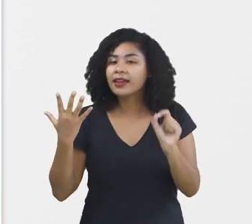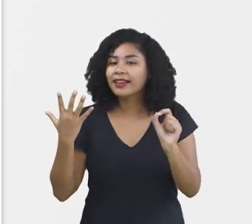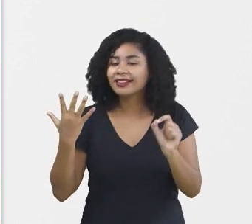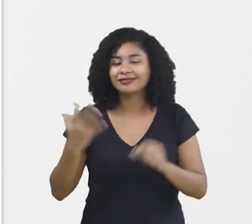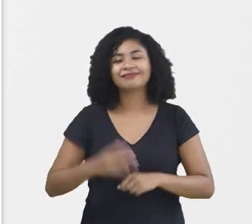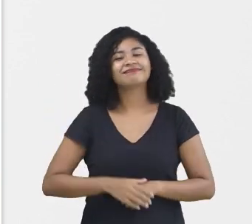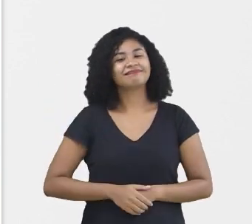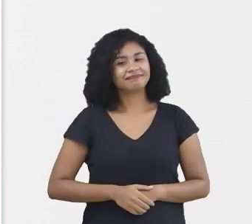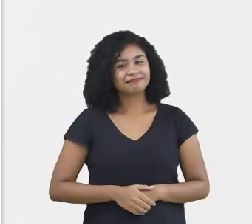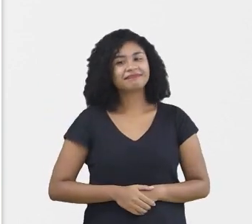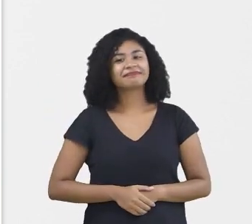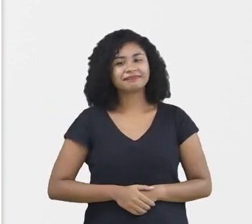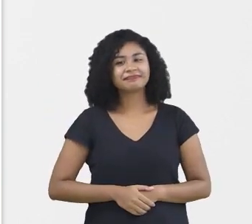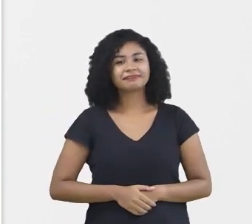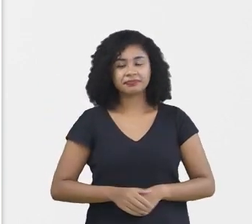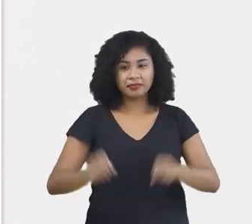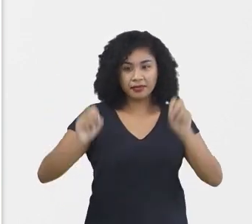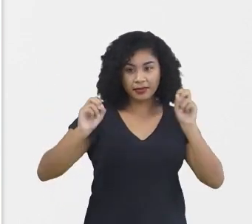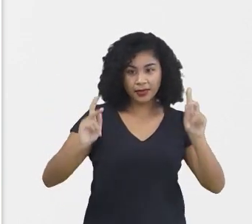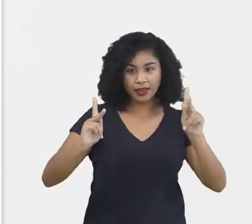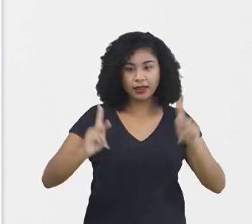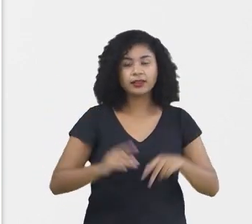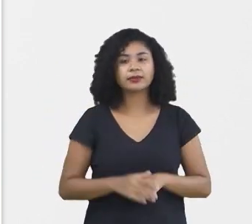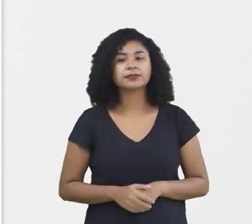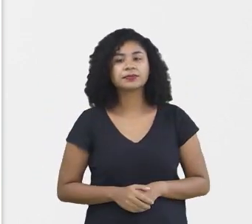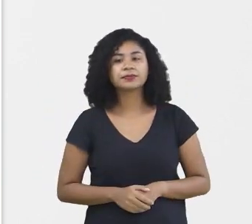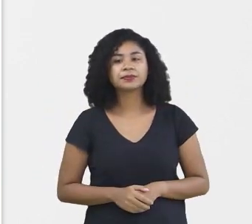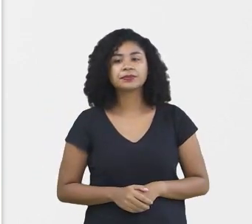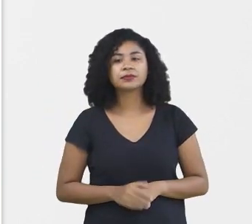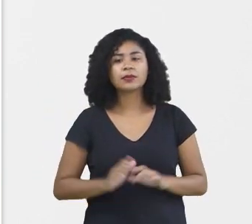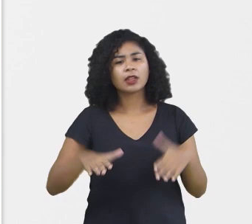que aconteceu, ok, gente? Então,